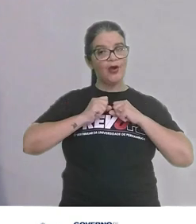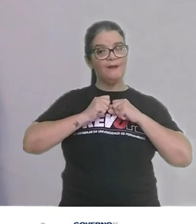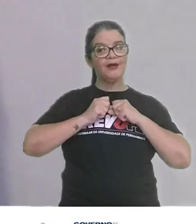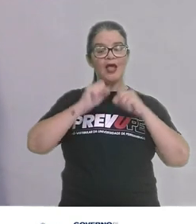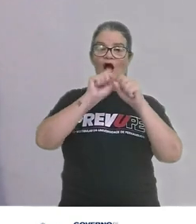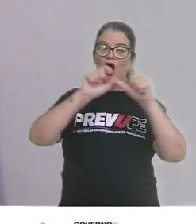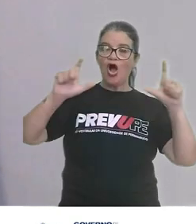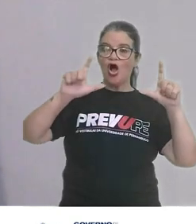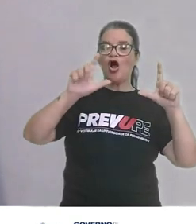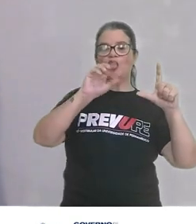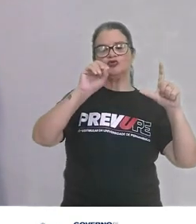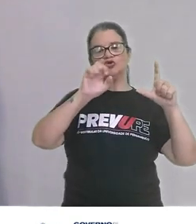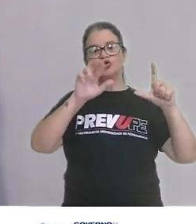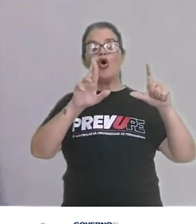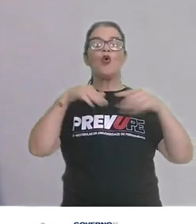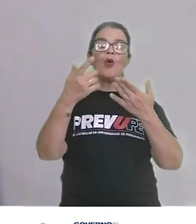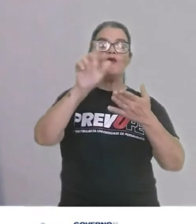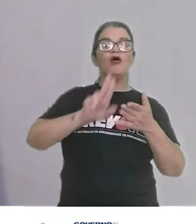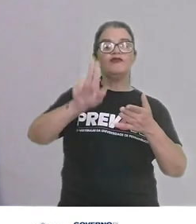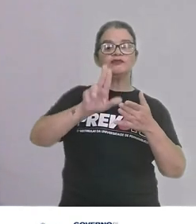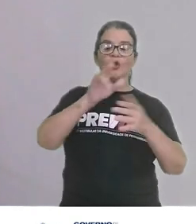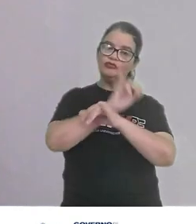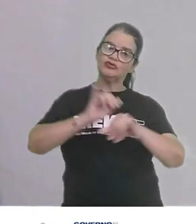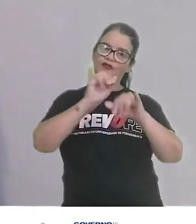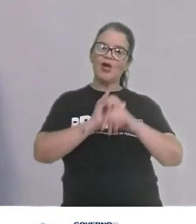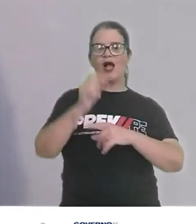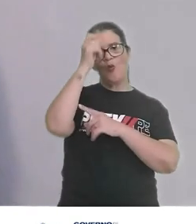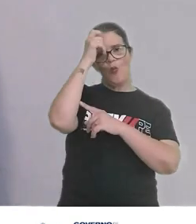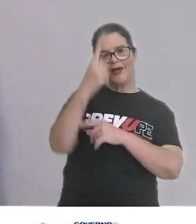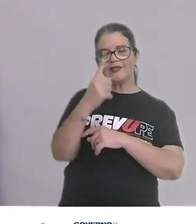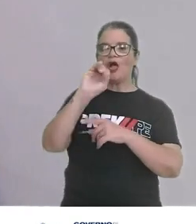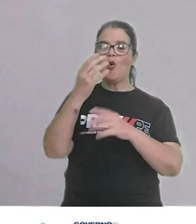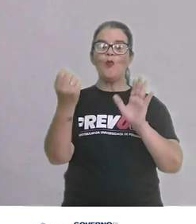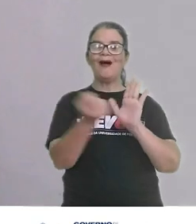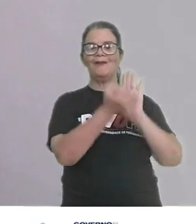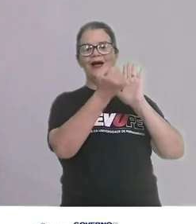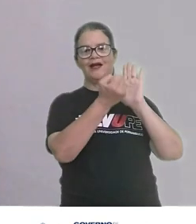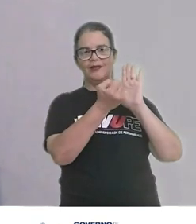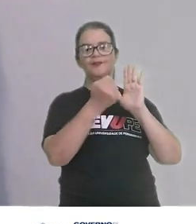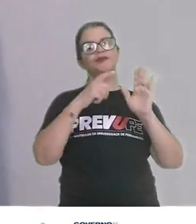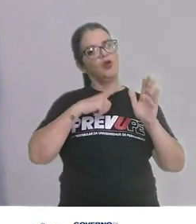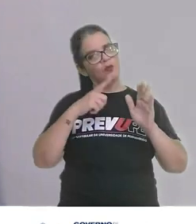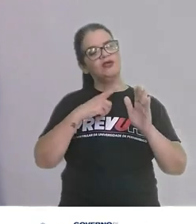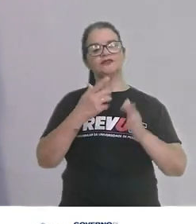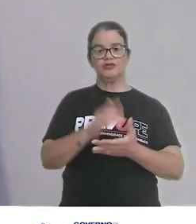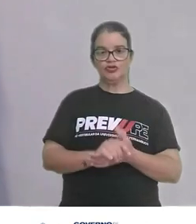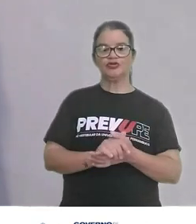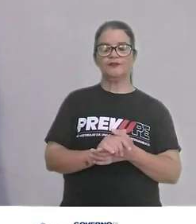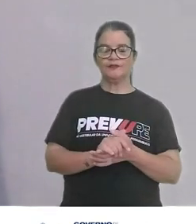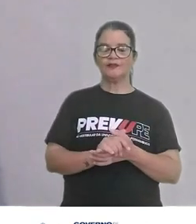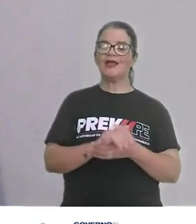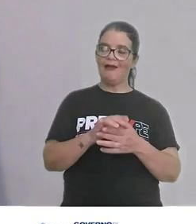do outdoor. E qual é a função do outdoor? Divulgar uma ideia ou uma marca. Então, existe